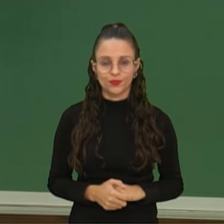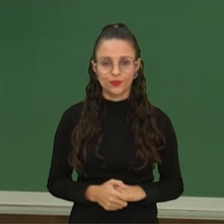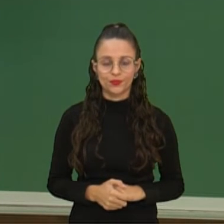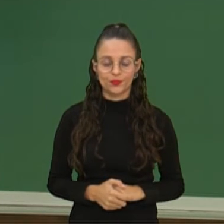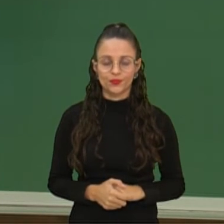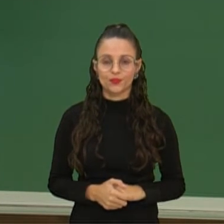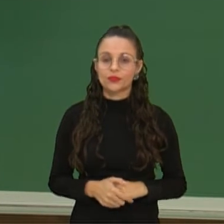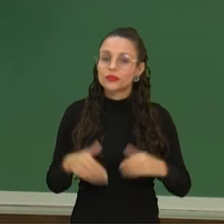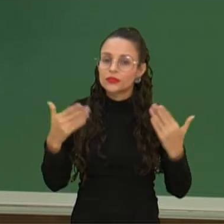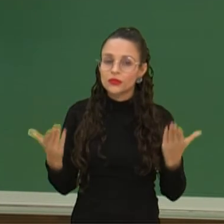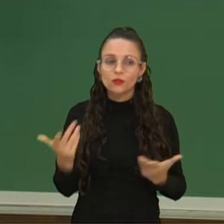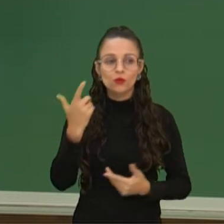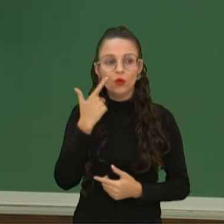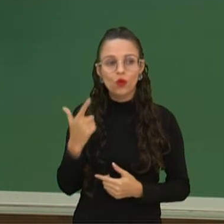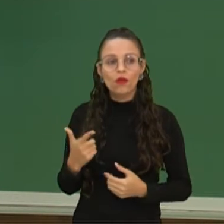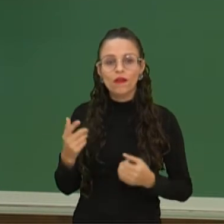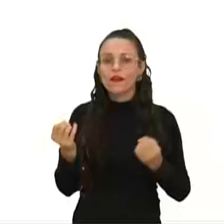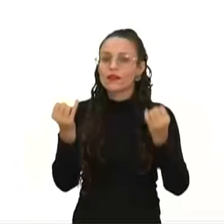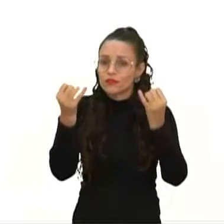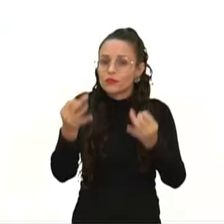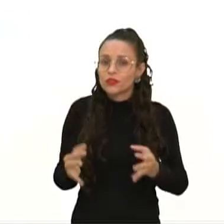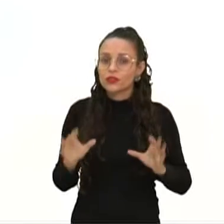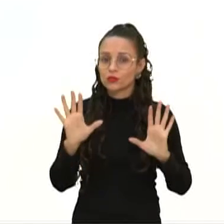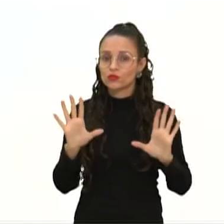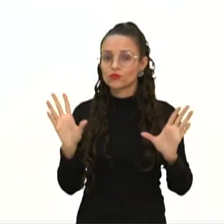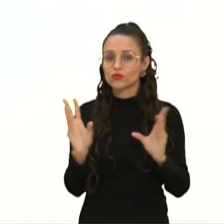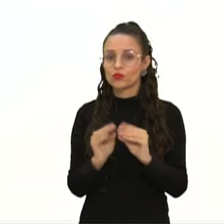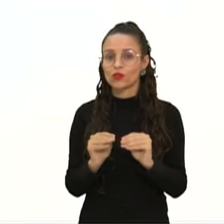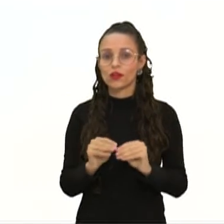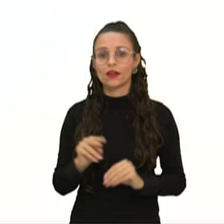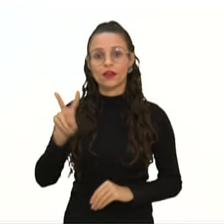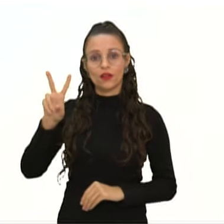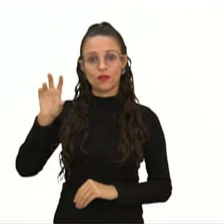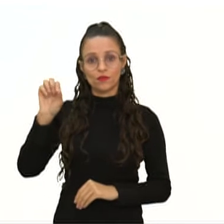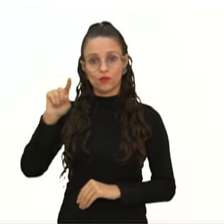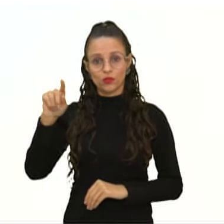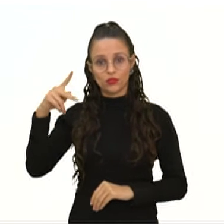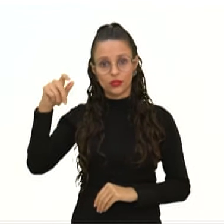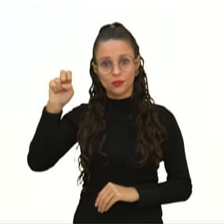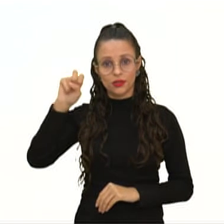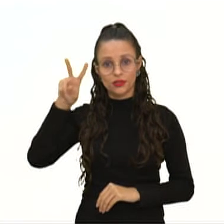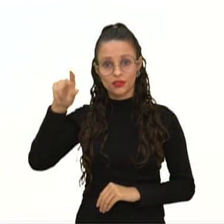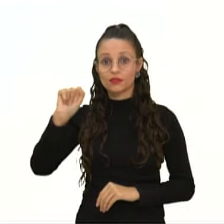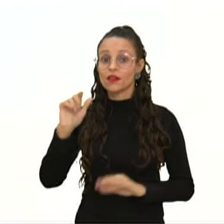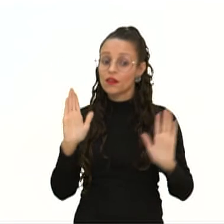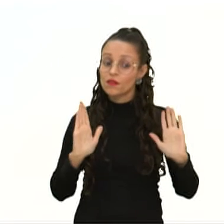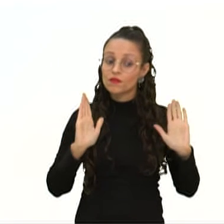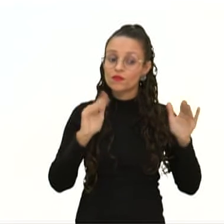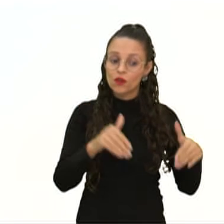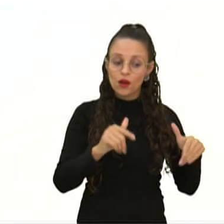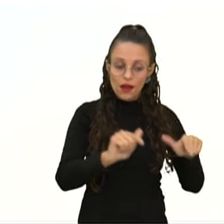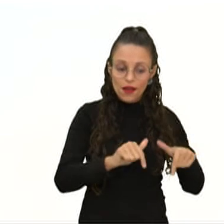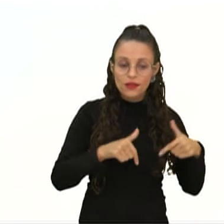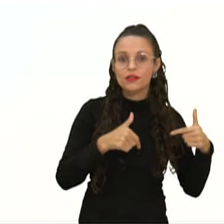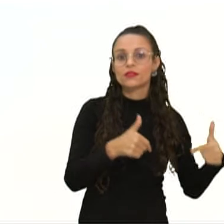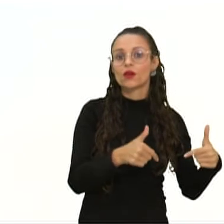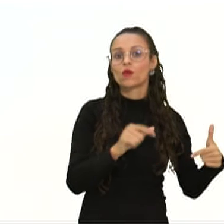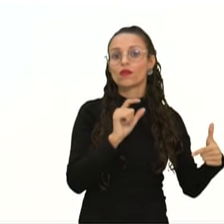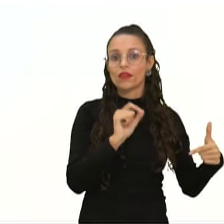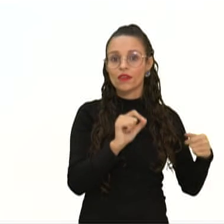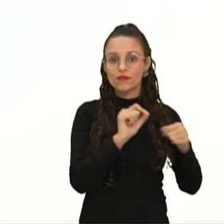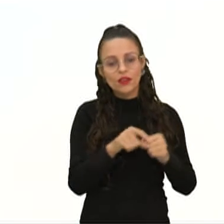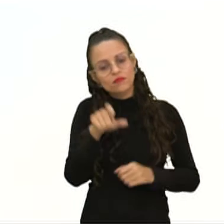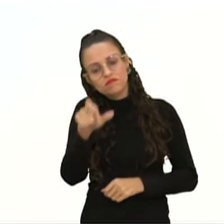aircraft. Então, aqui embaixo é justamente aquilo que eu falei, né? Que a voz passiva usada para focar na ação. Quem fez a ação